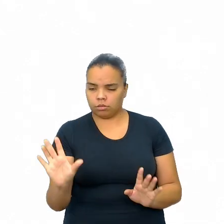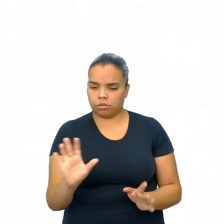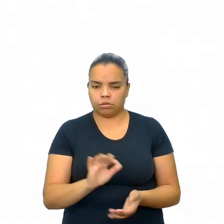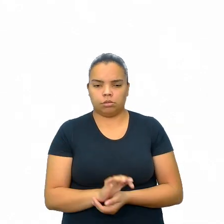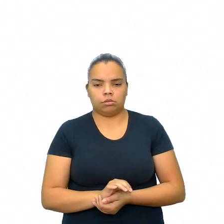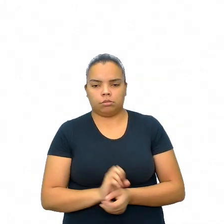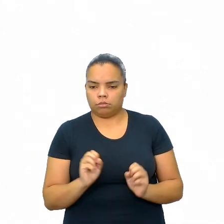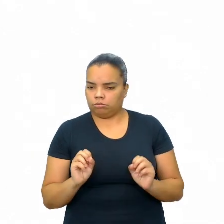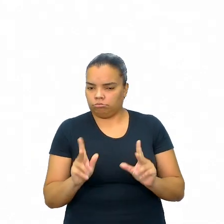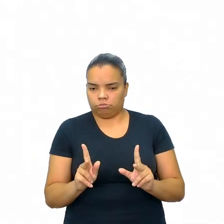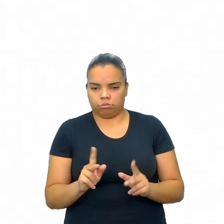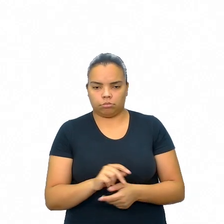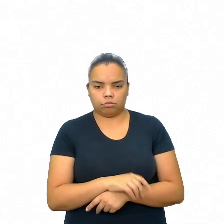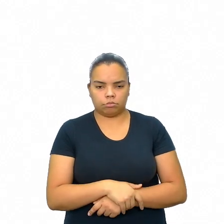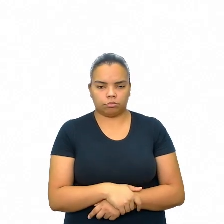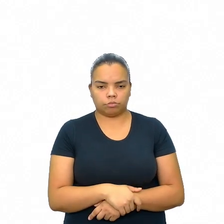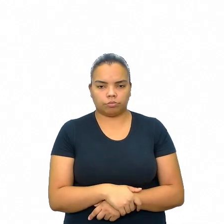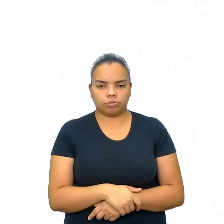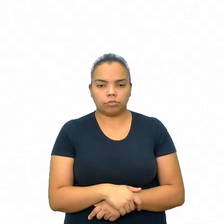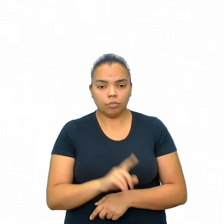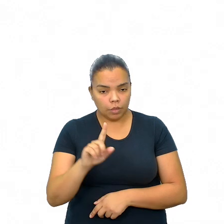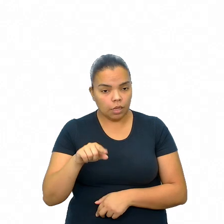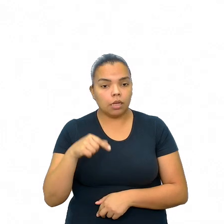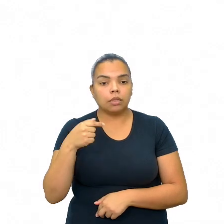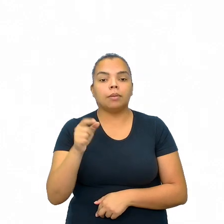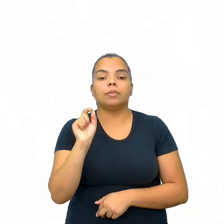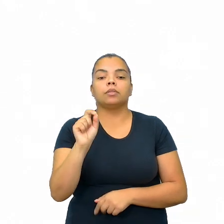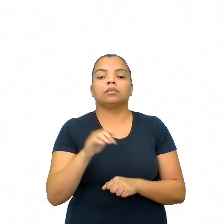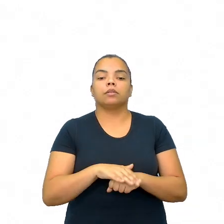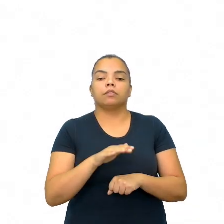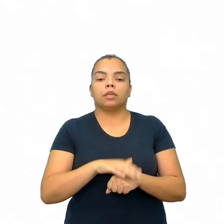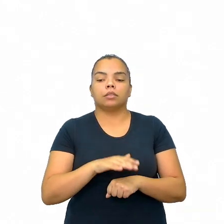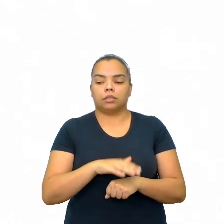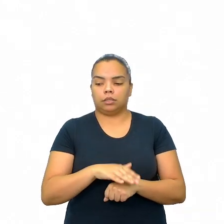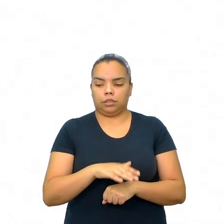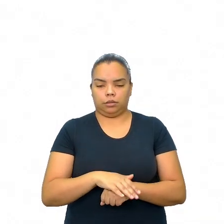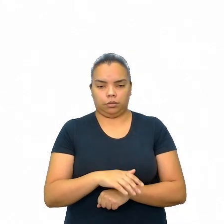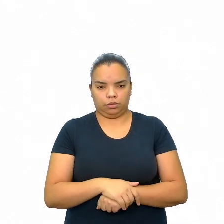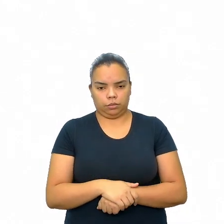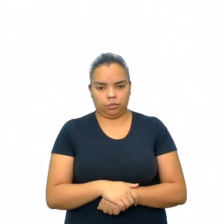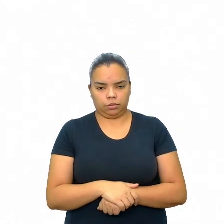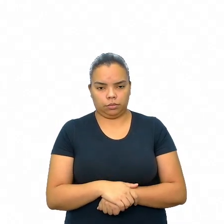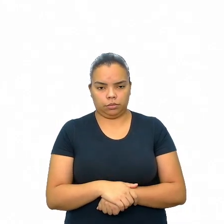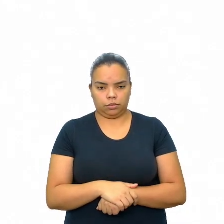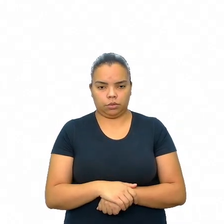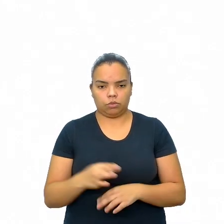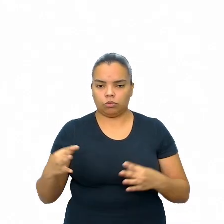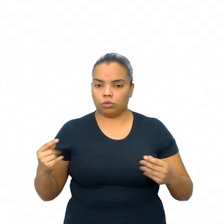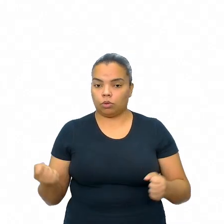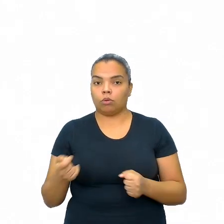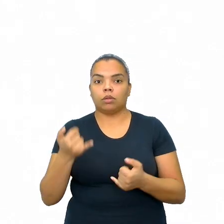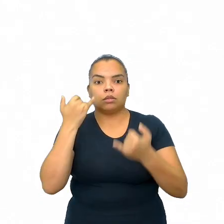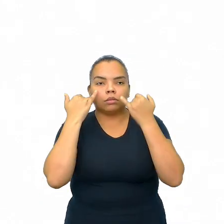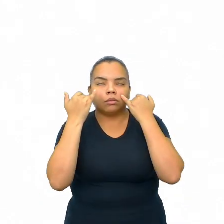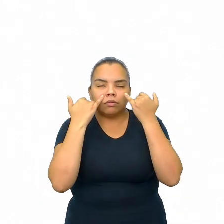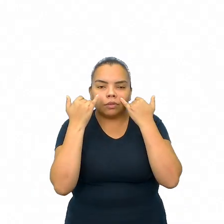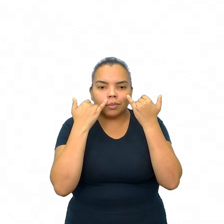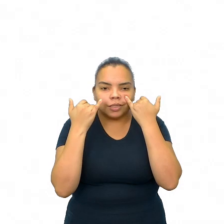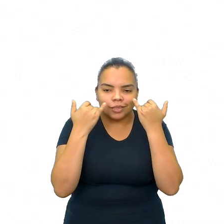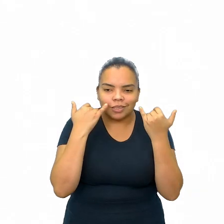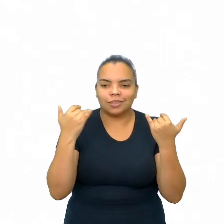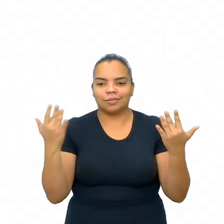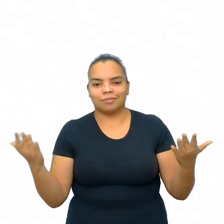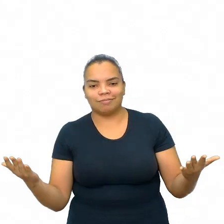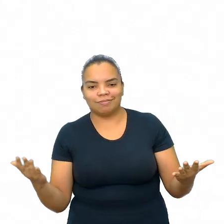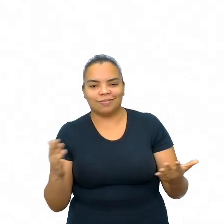ditaremos. E depois, o que fazemos? O que faremos com todas essas informações